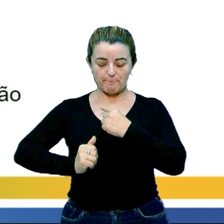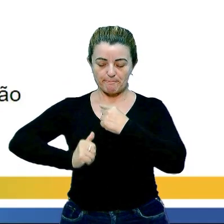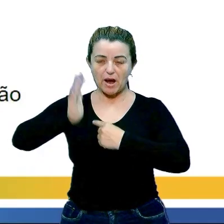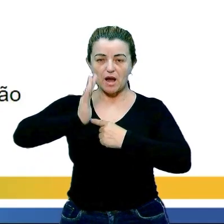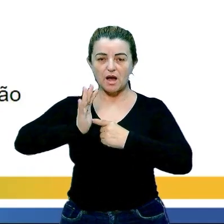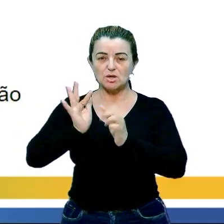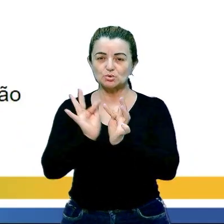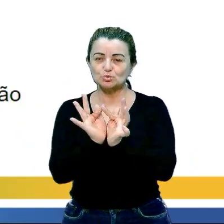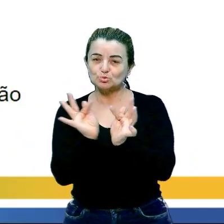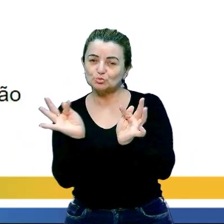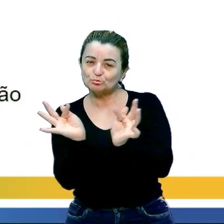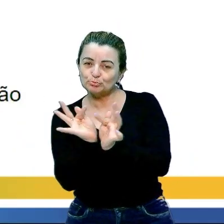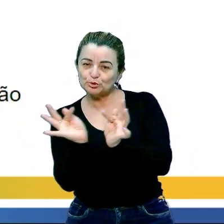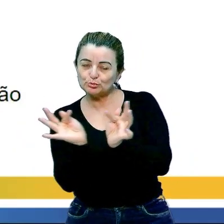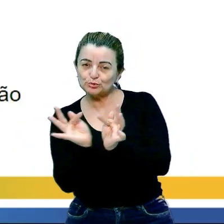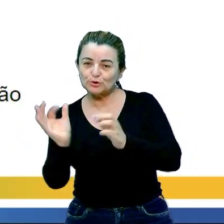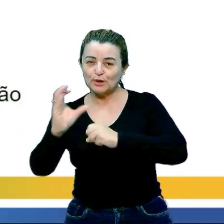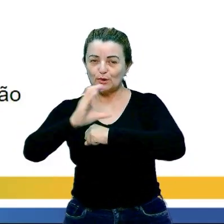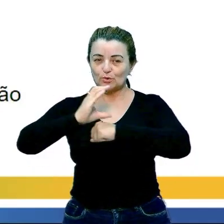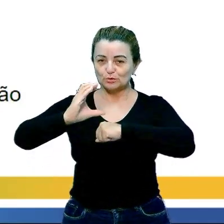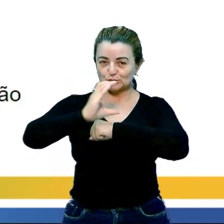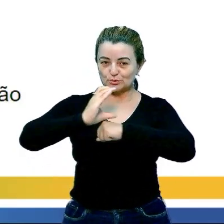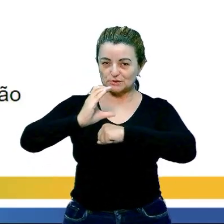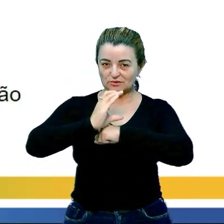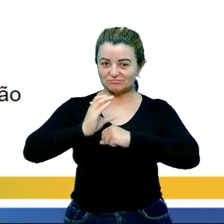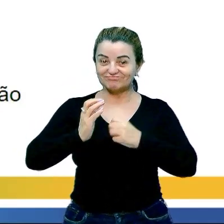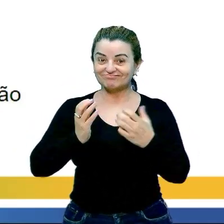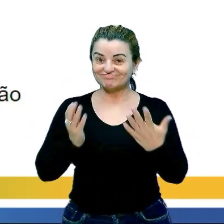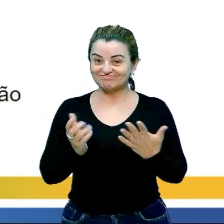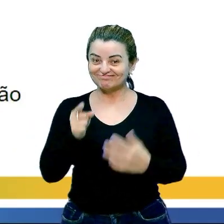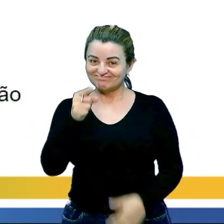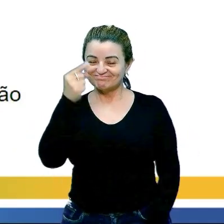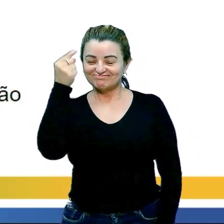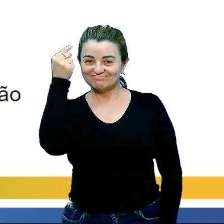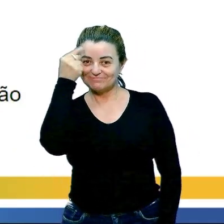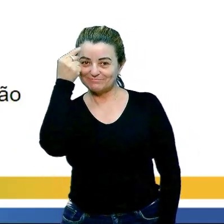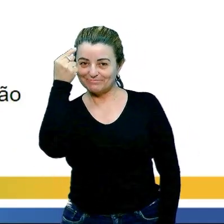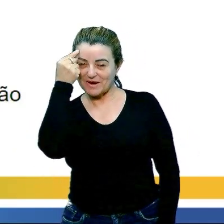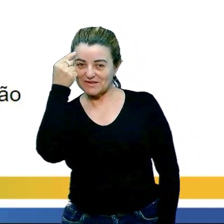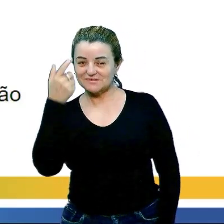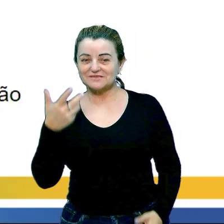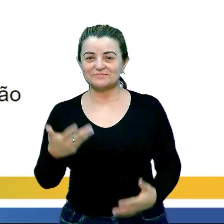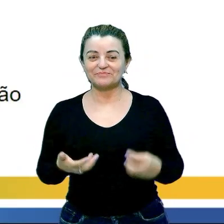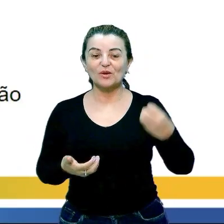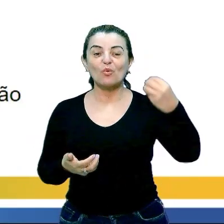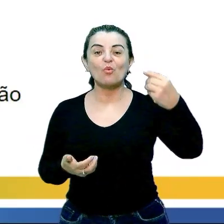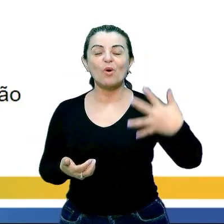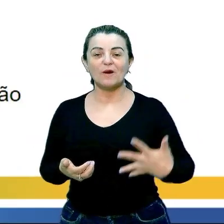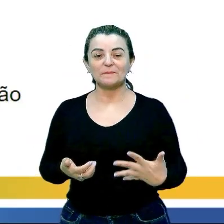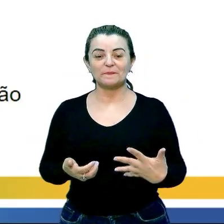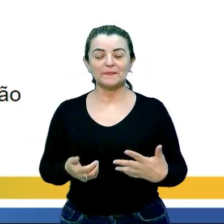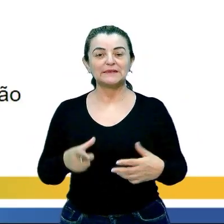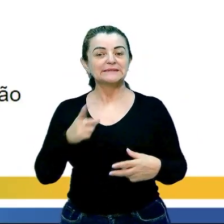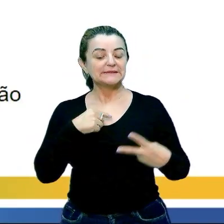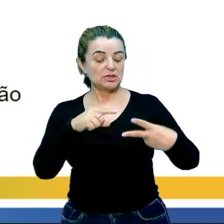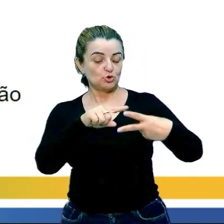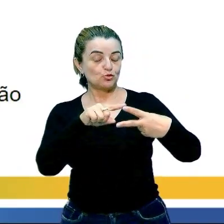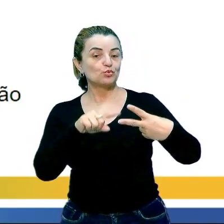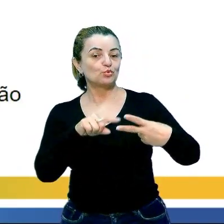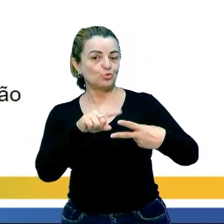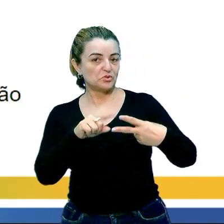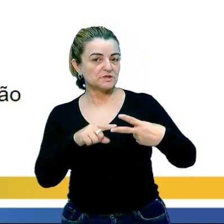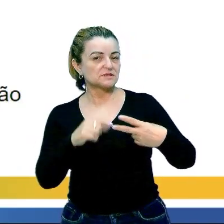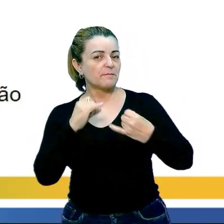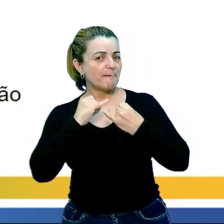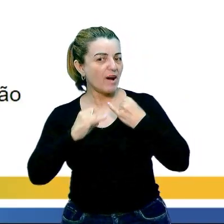pela Constituição brasileira. Pensem bem, hein? Tem 2 questões aí que se parecem